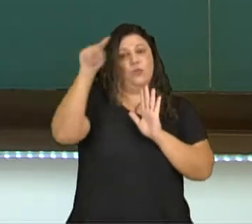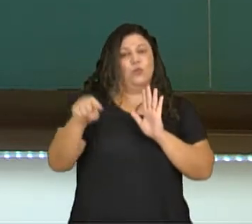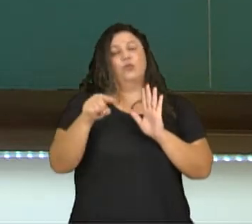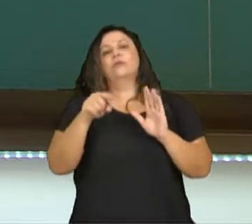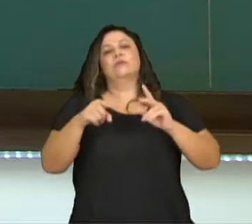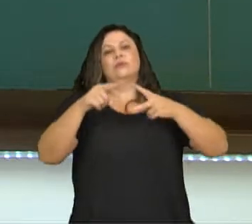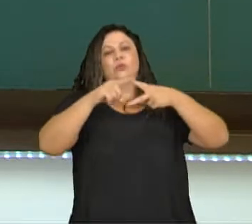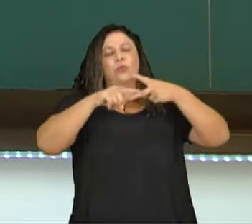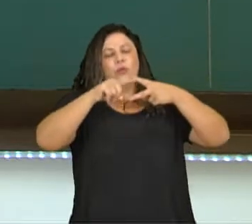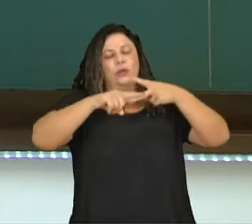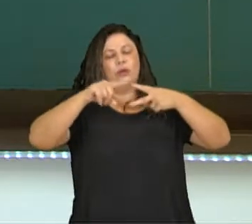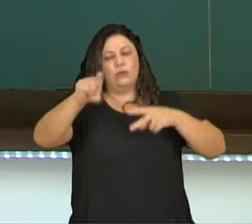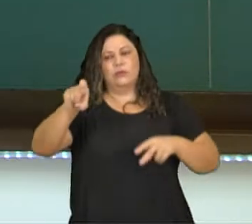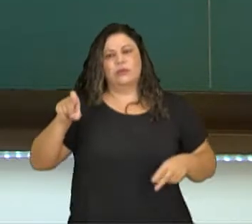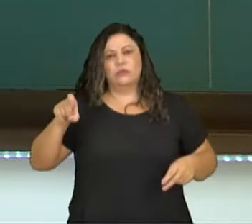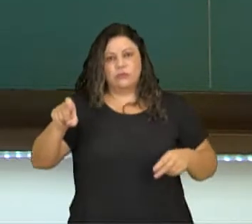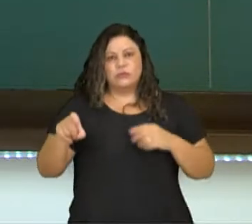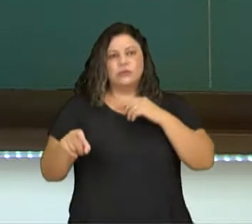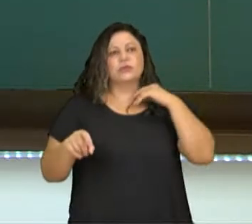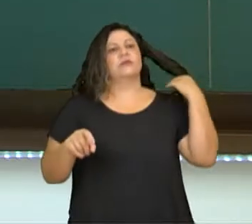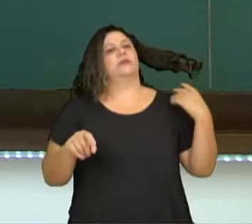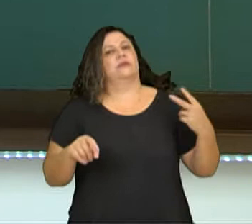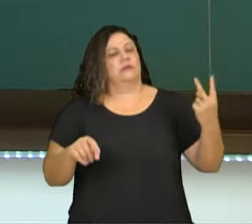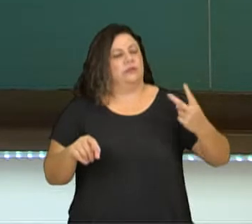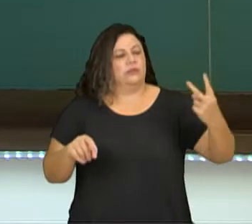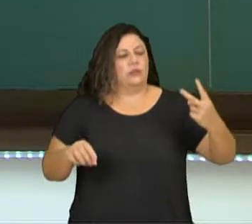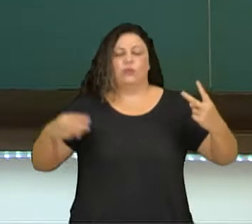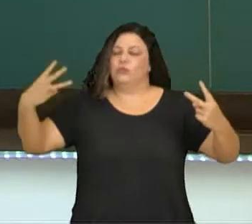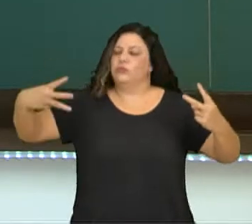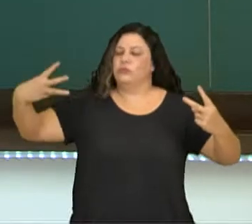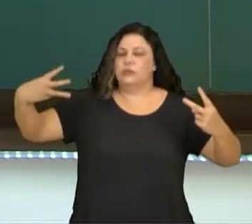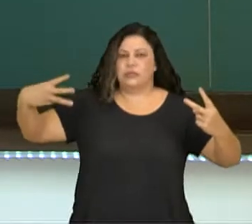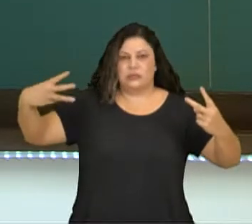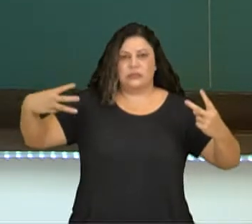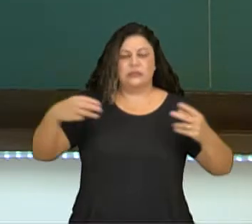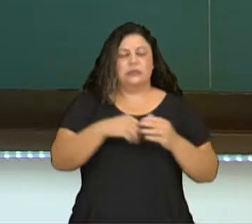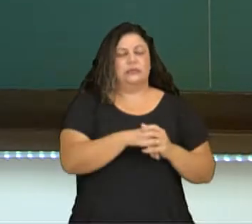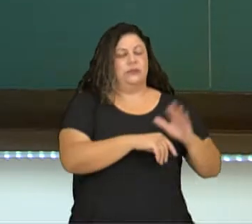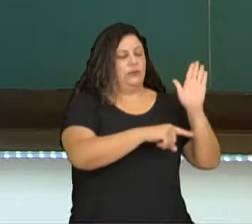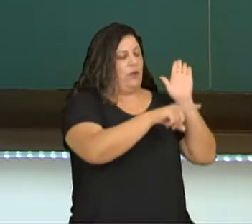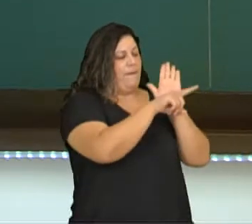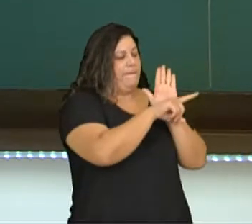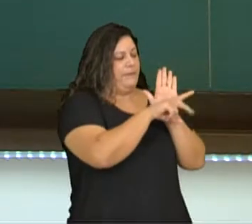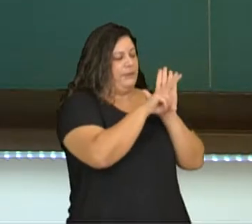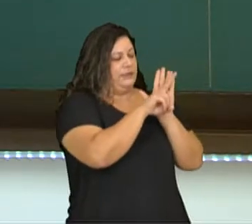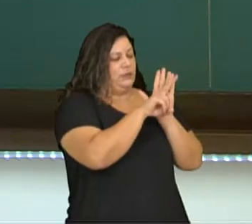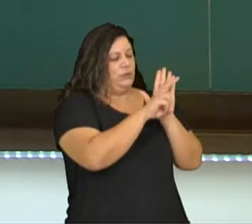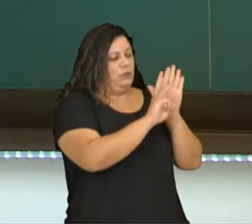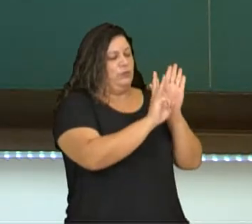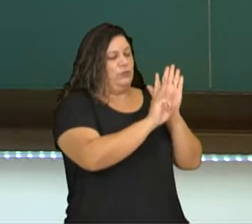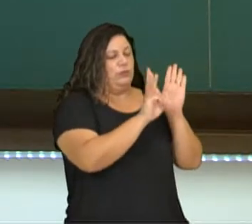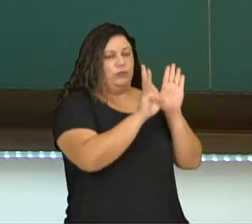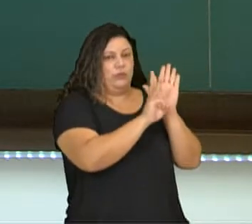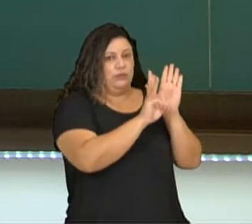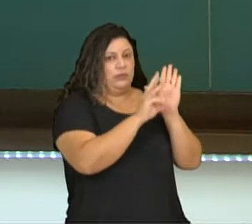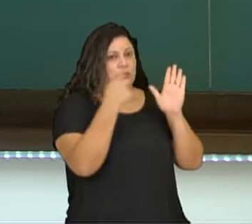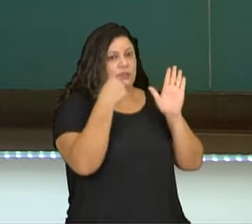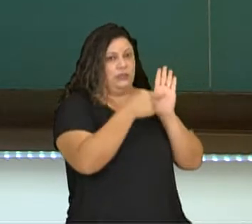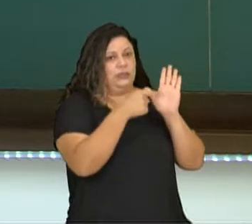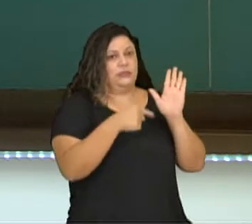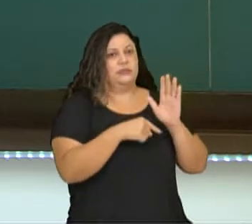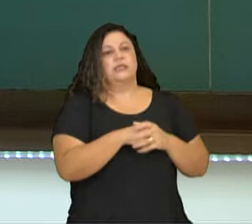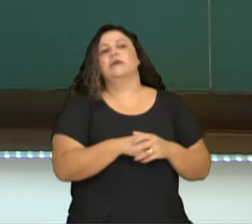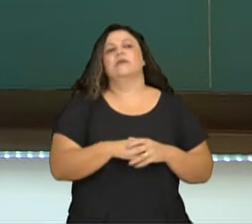X. Então, aqui no segundo e no terceiro quadrante, no eixo X eu tenho o ângulo de 180 graus. Aqui no